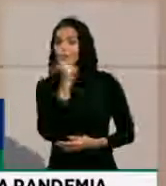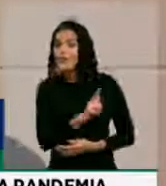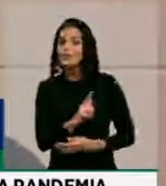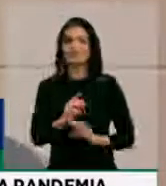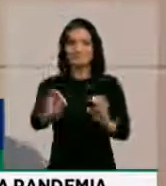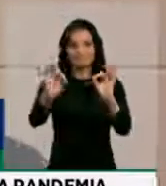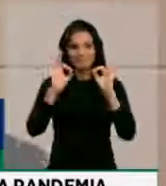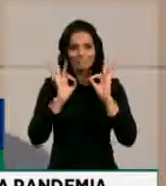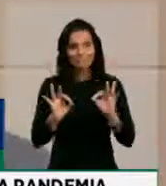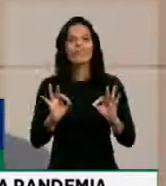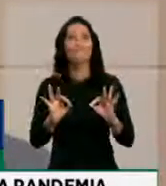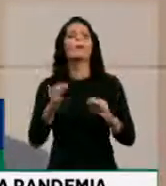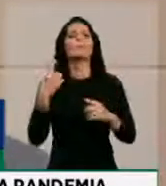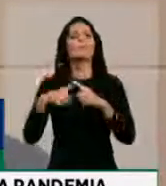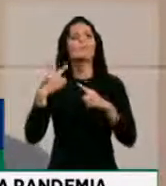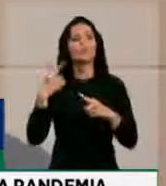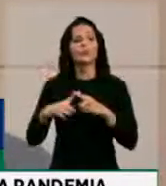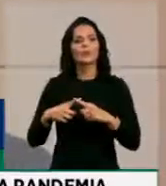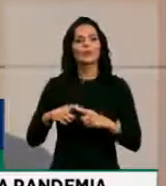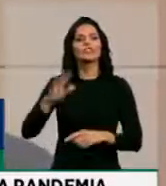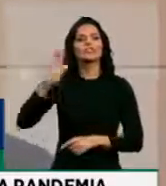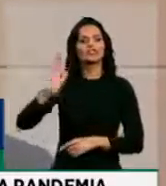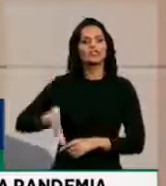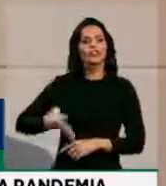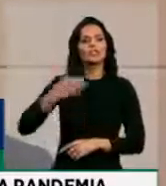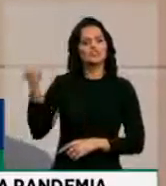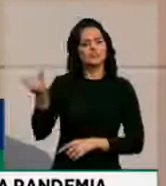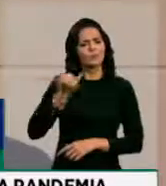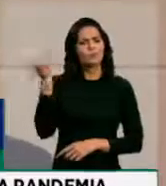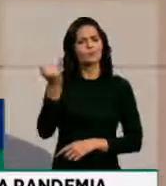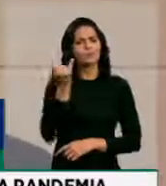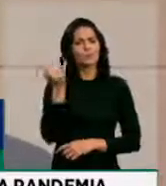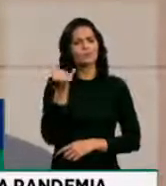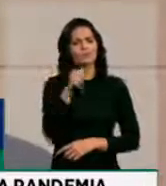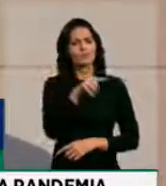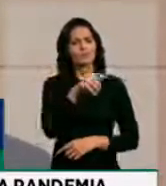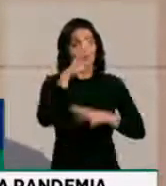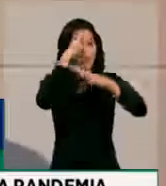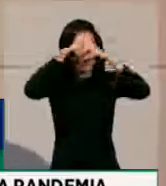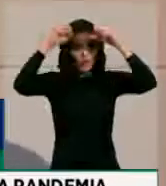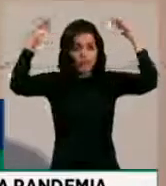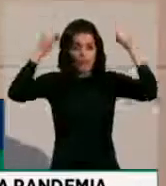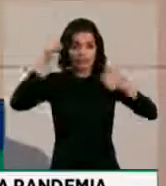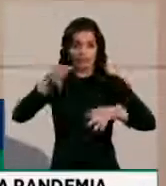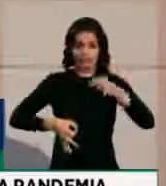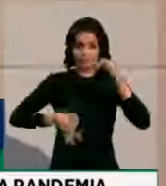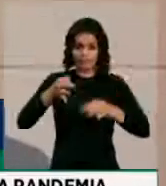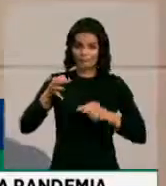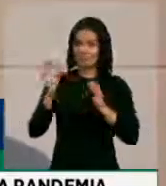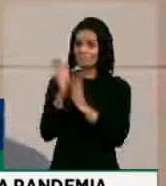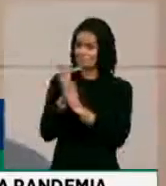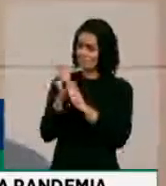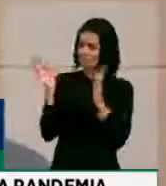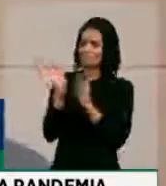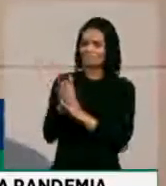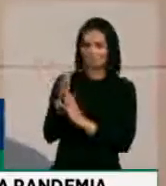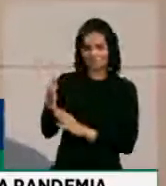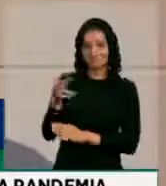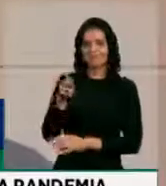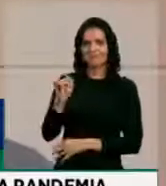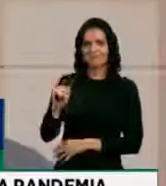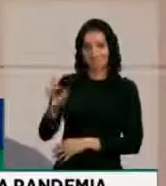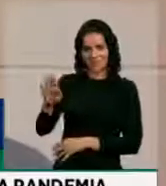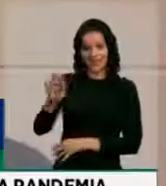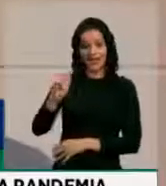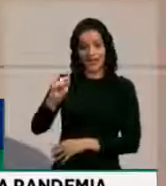si só já confere uma grande importância a essa decisão. Nós queremos cumprimentar a PIB e dizer que nós, do